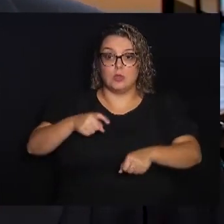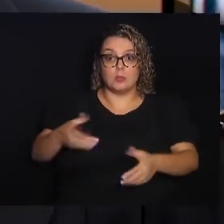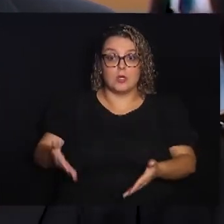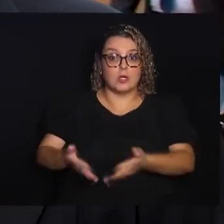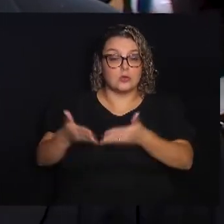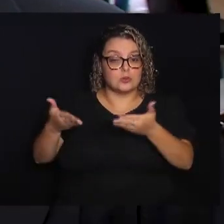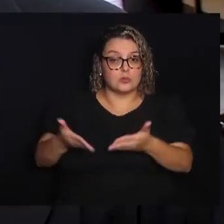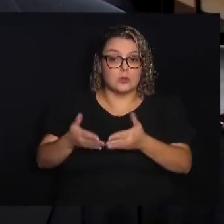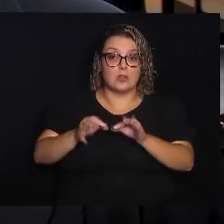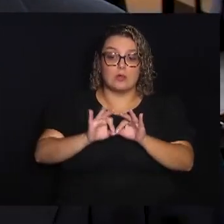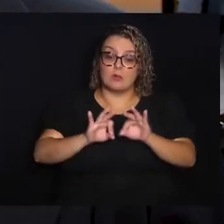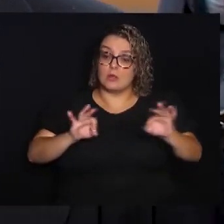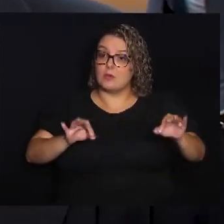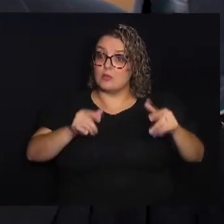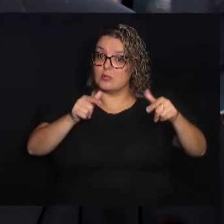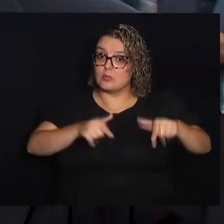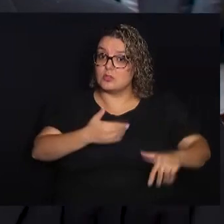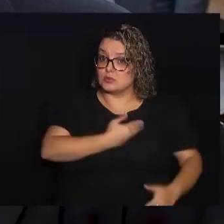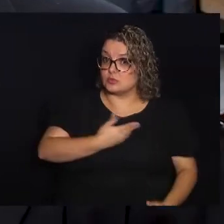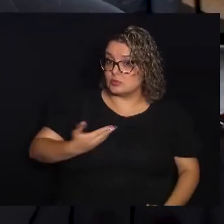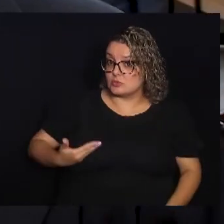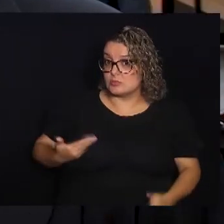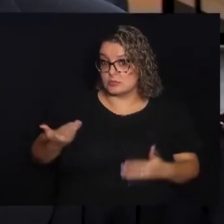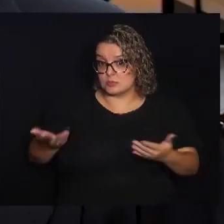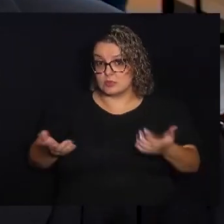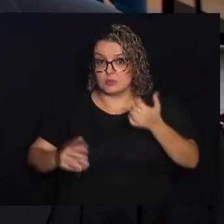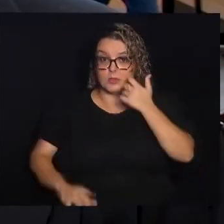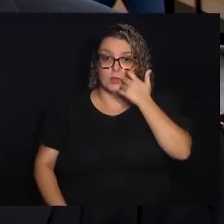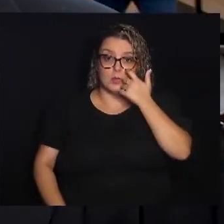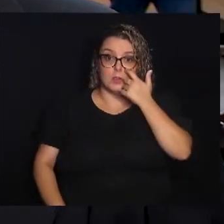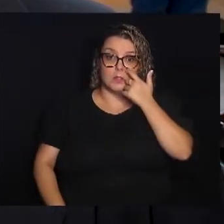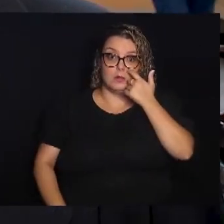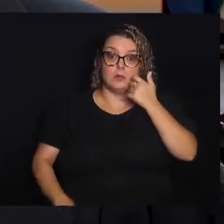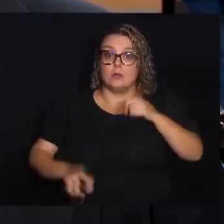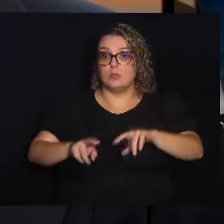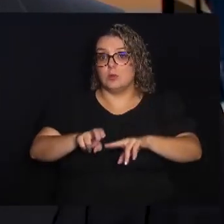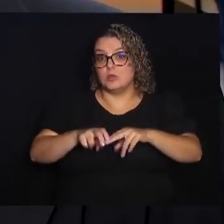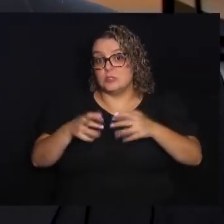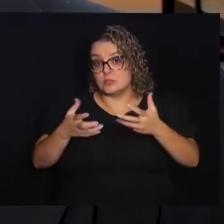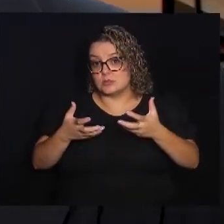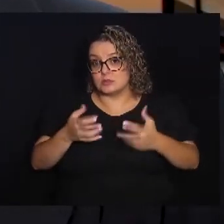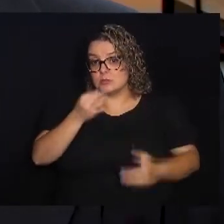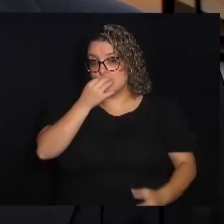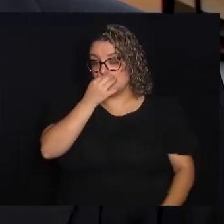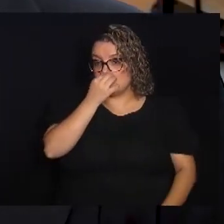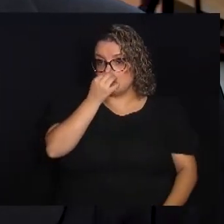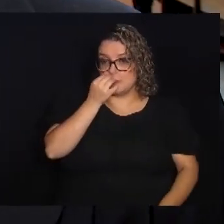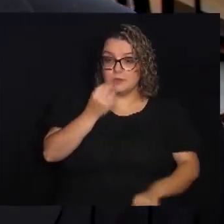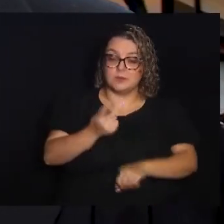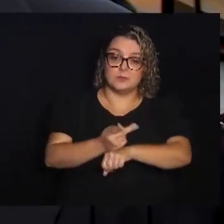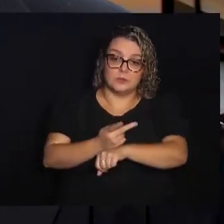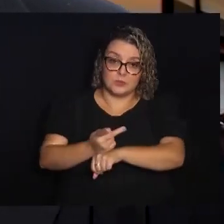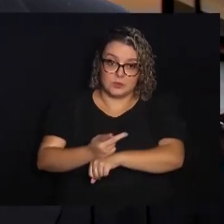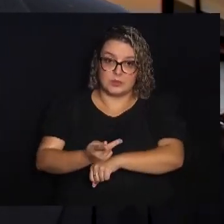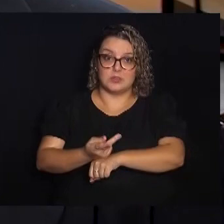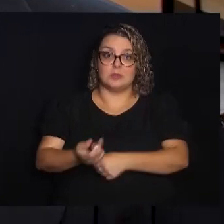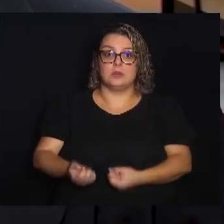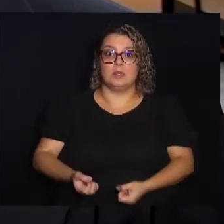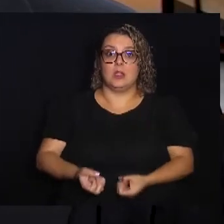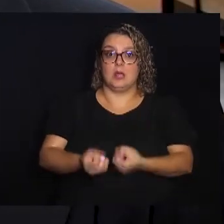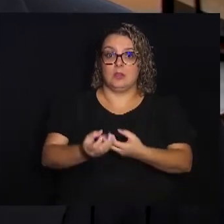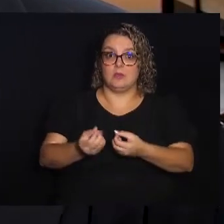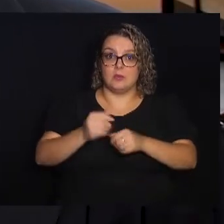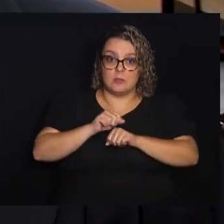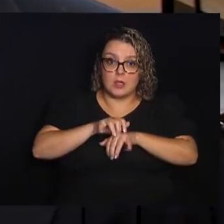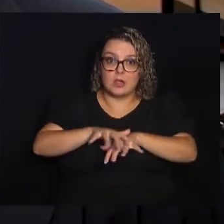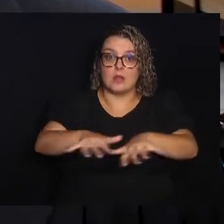estão em condição de pobreza, afasta dos ambientes públicos, enfim. Por isso que nós queremos buscar levar tanto